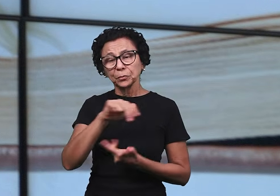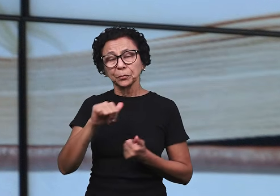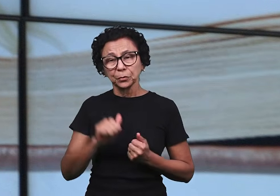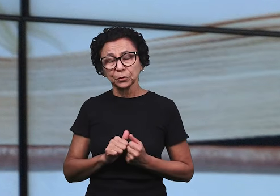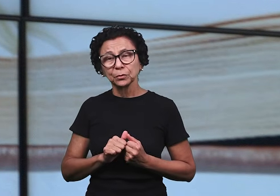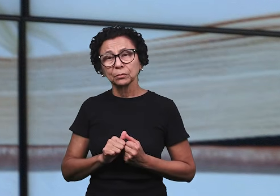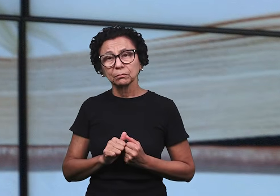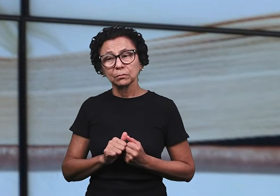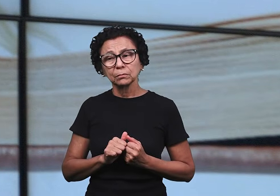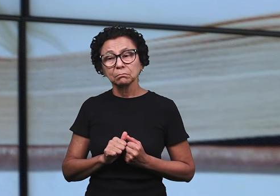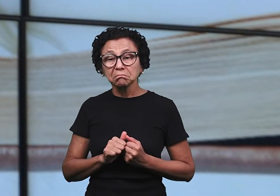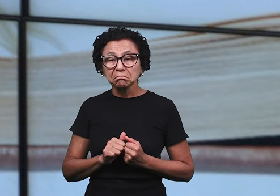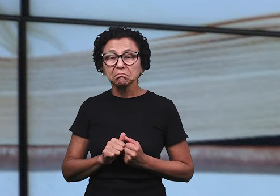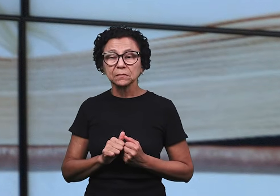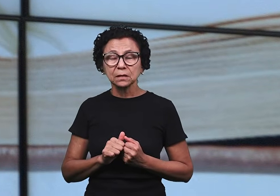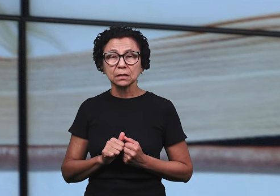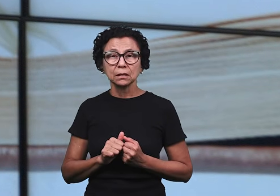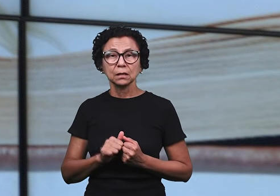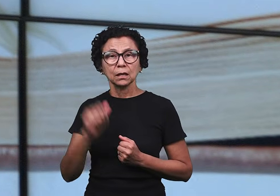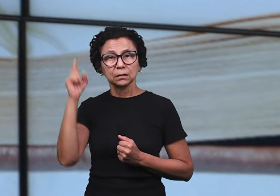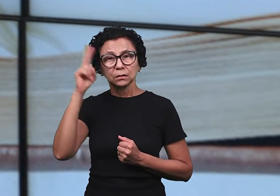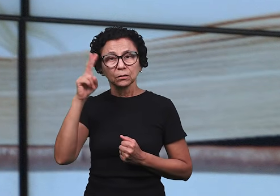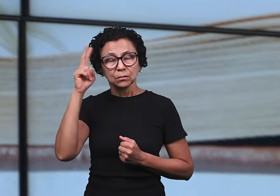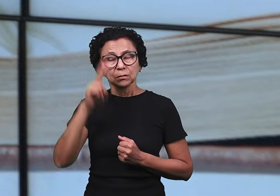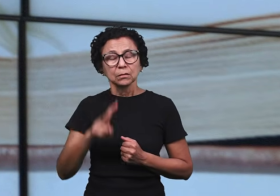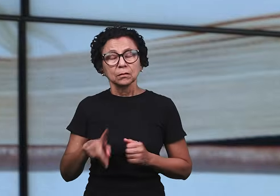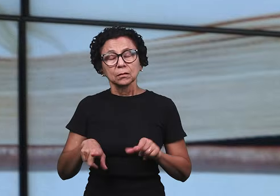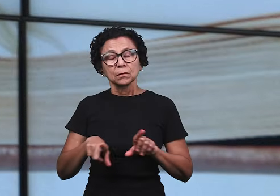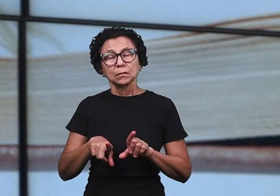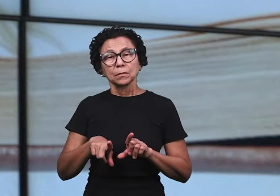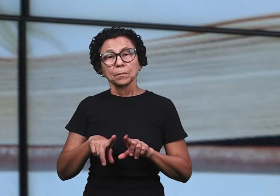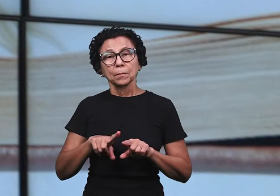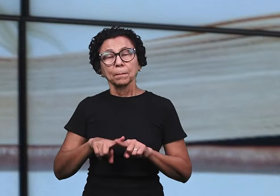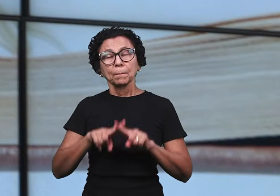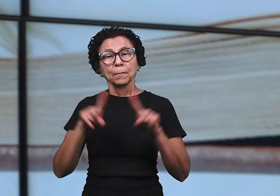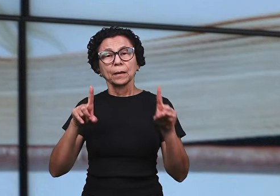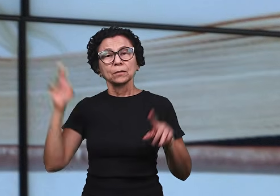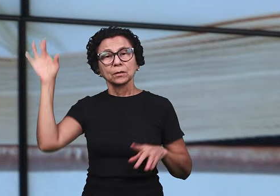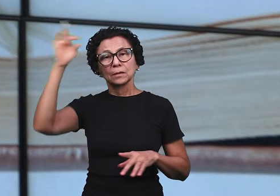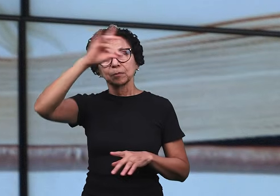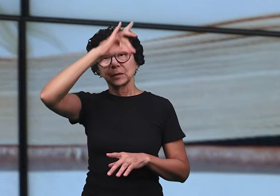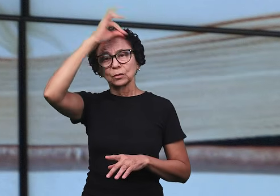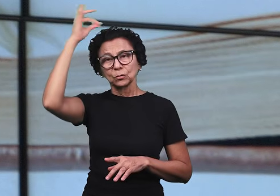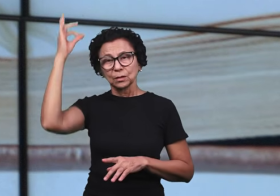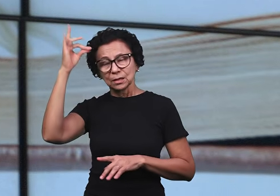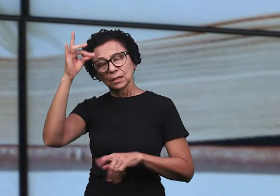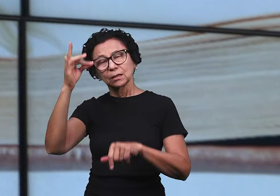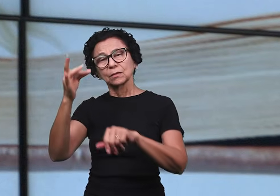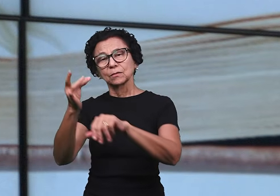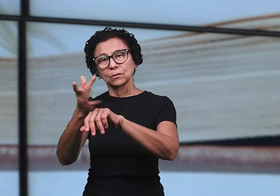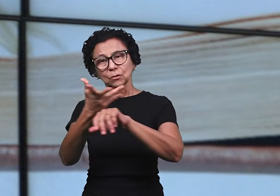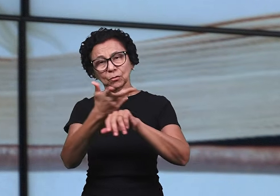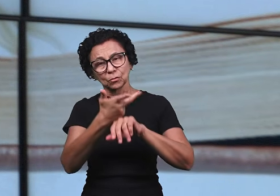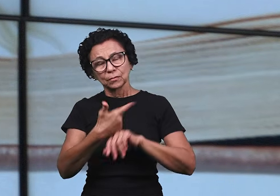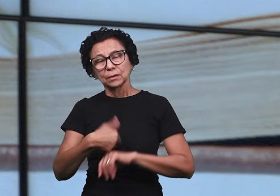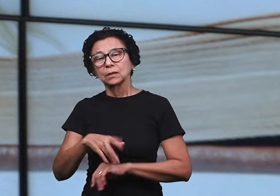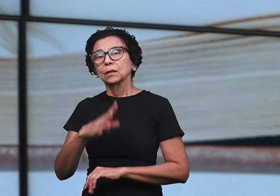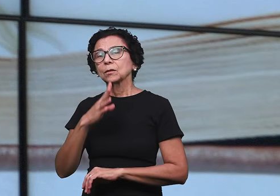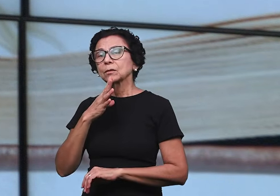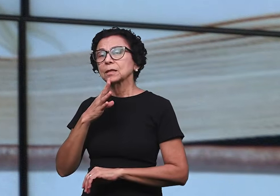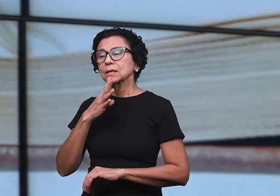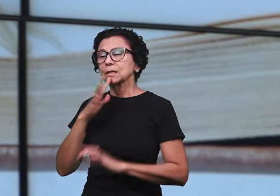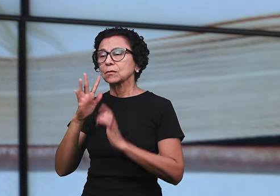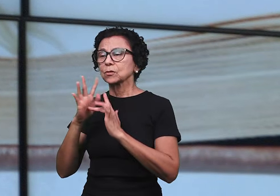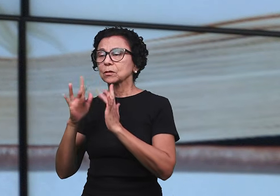O Espírito Santo, ele vai fazer você ter esse encontro com esse Jesus verdadeiro, esse Jesus que é profeta,